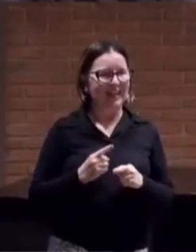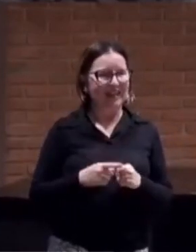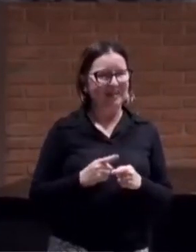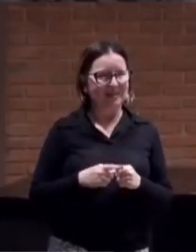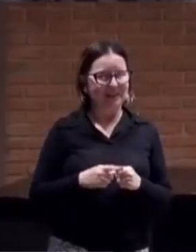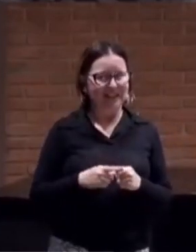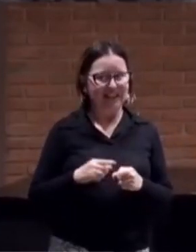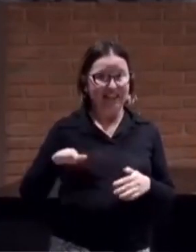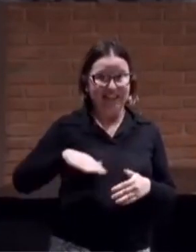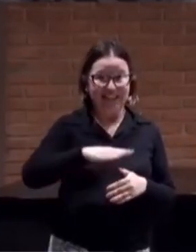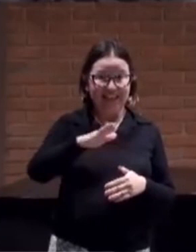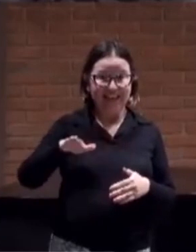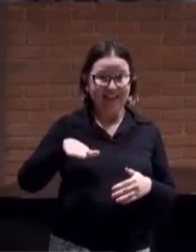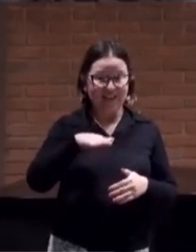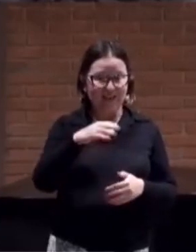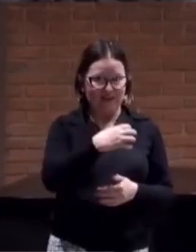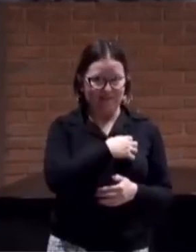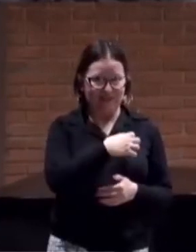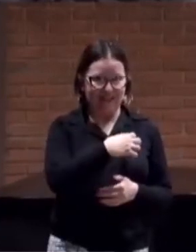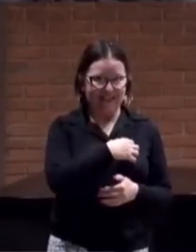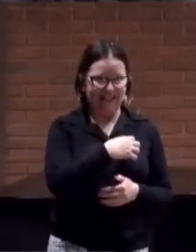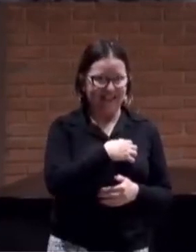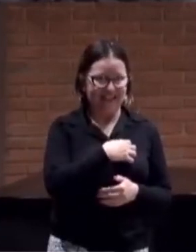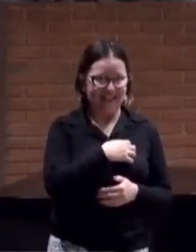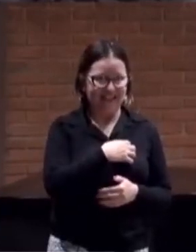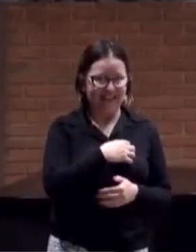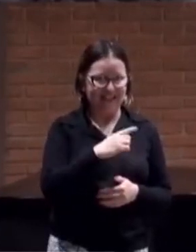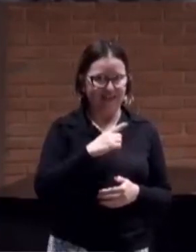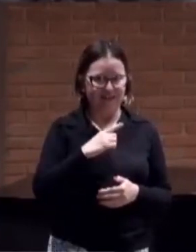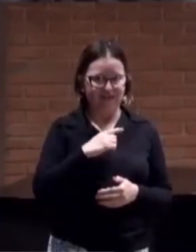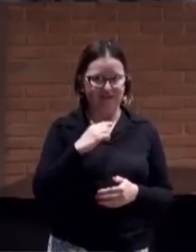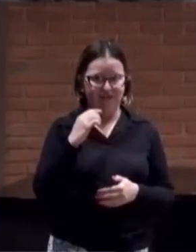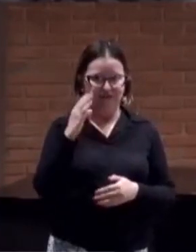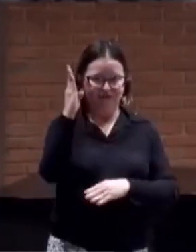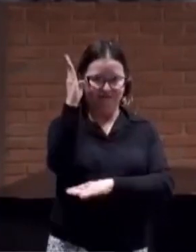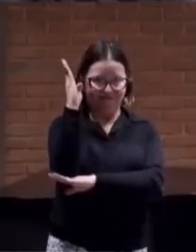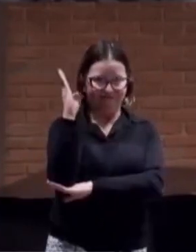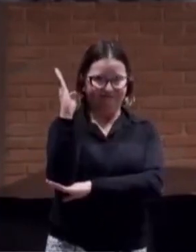na região da Bahia, tinha um